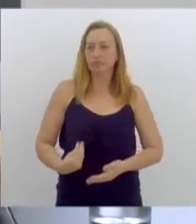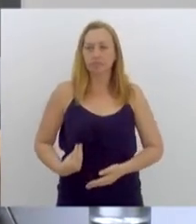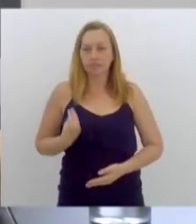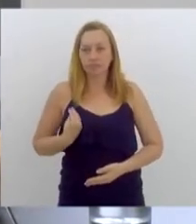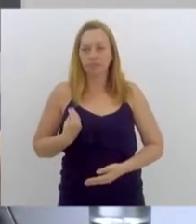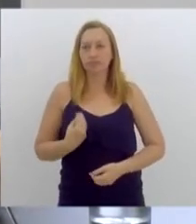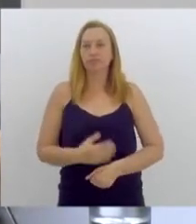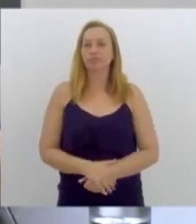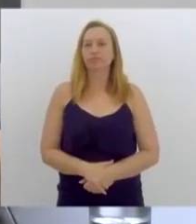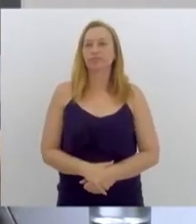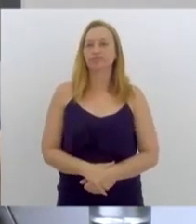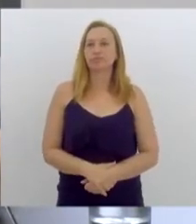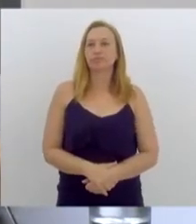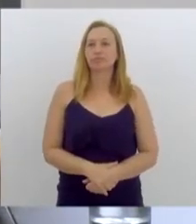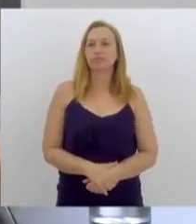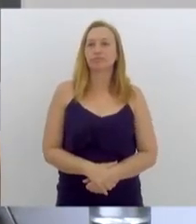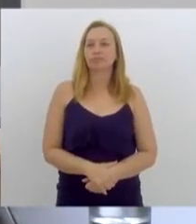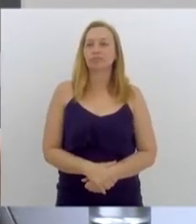presenças